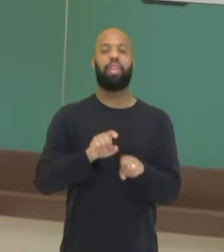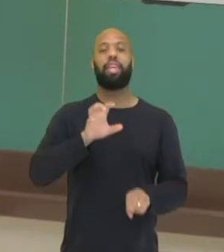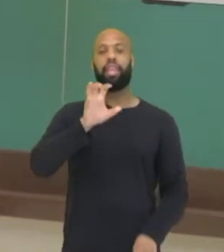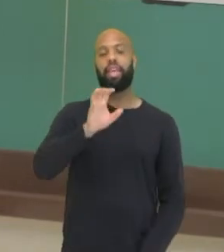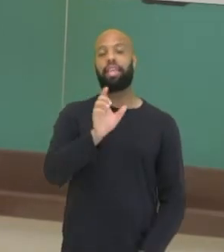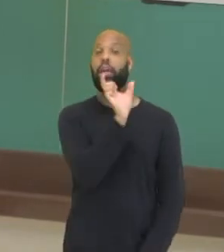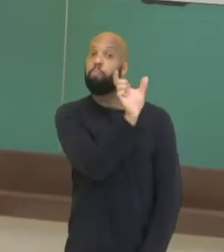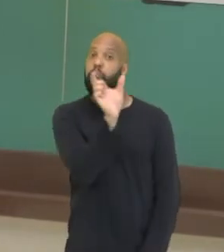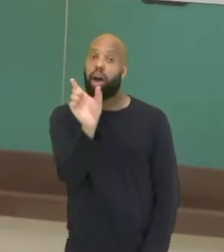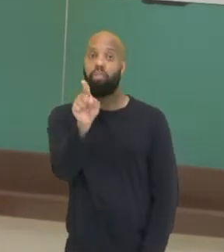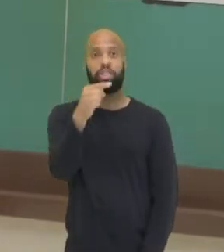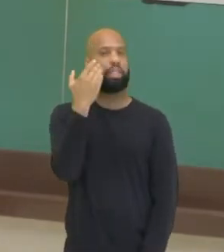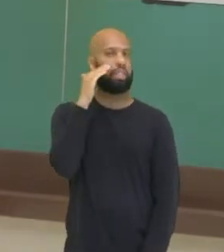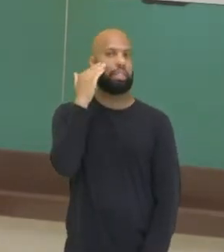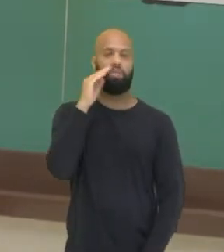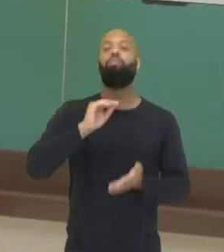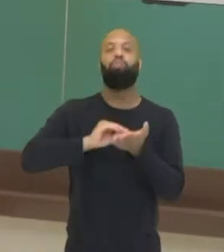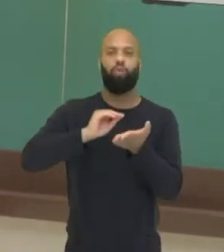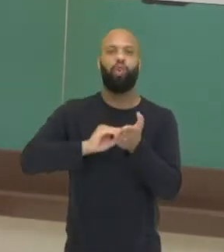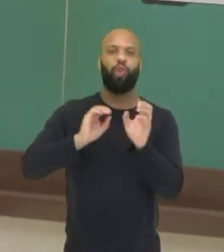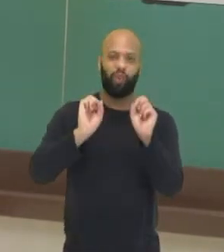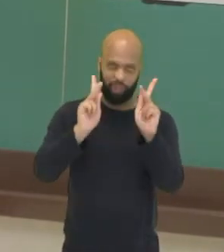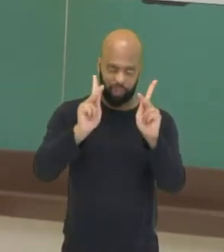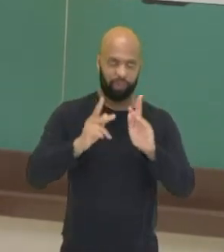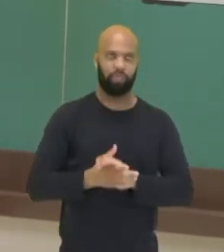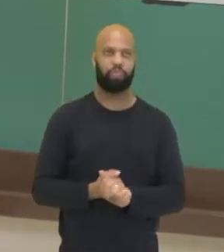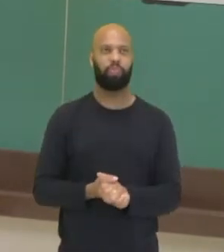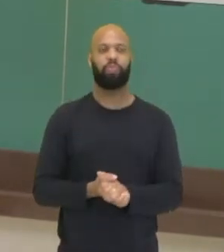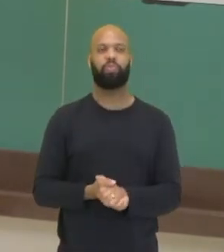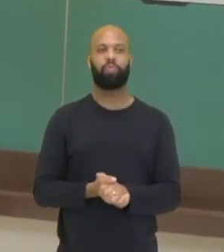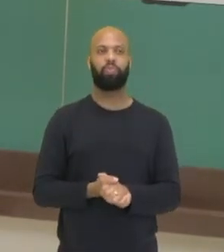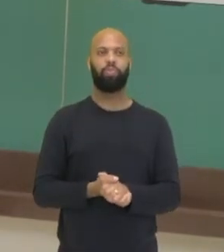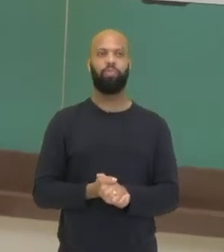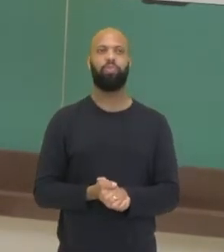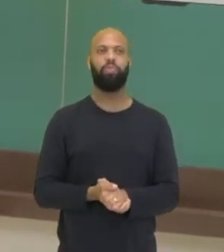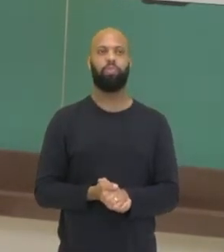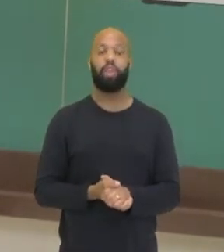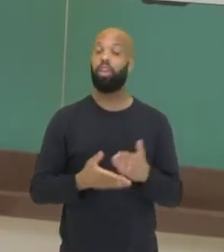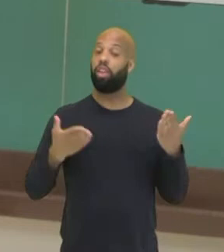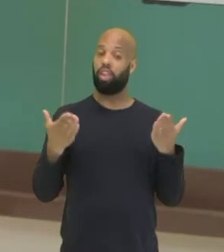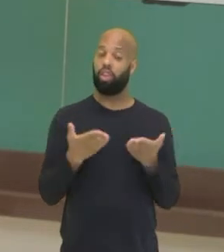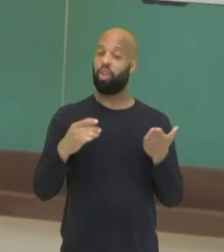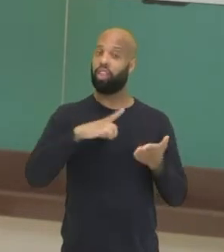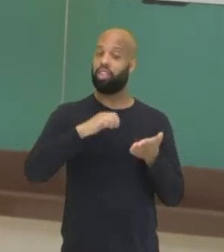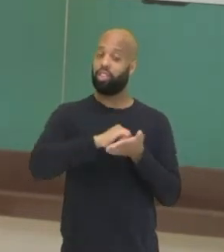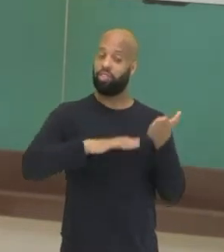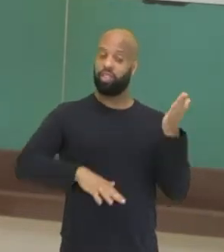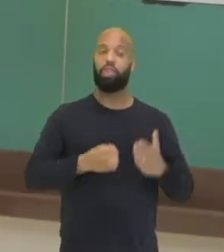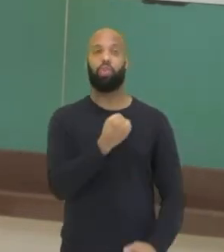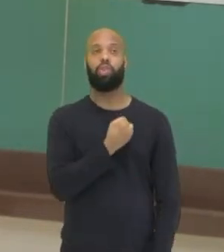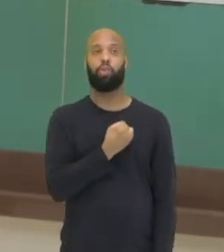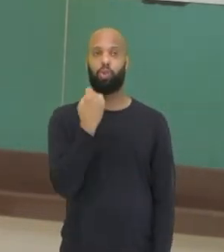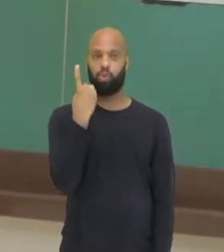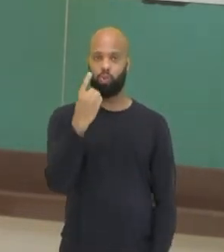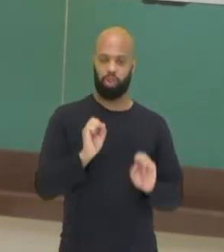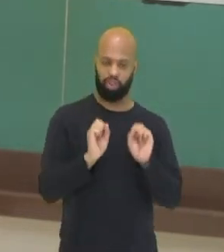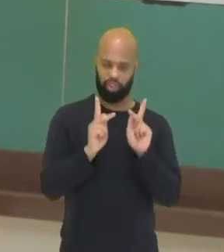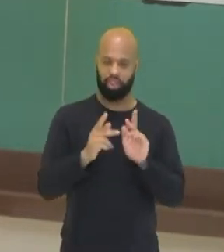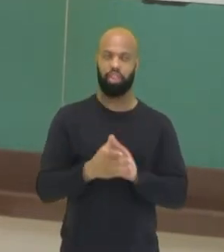essa palavra que você acabou ficando em dúvida, certo? Vamos lá? Bom, atividade de número